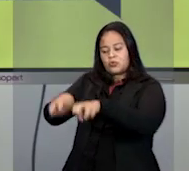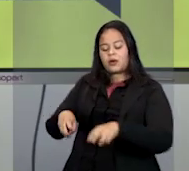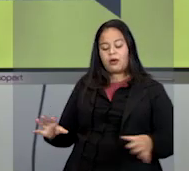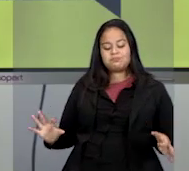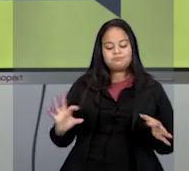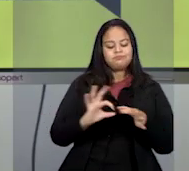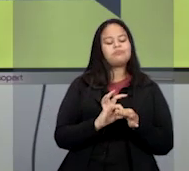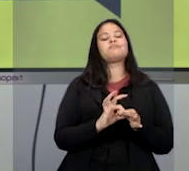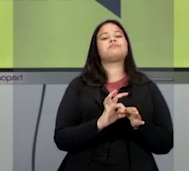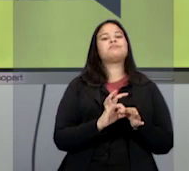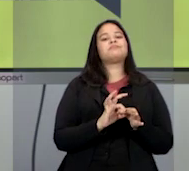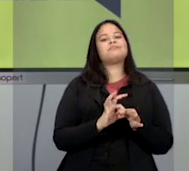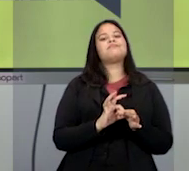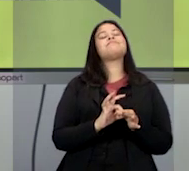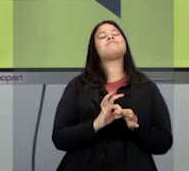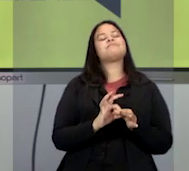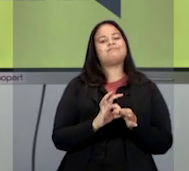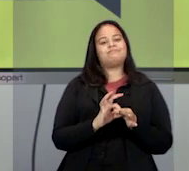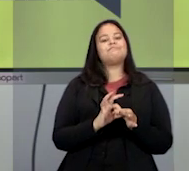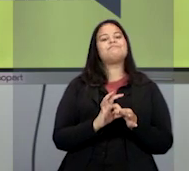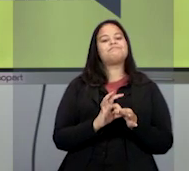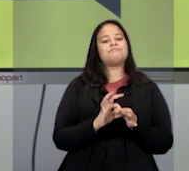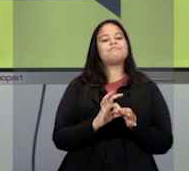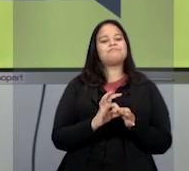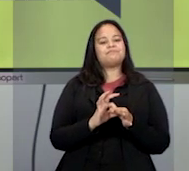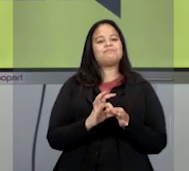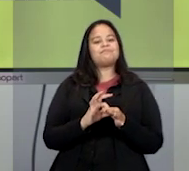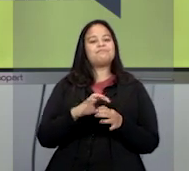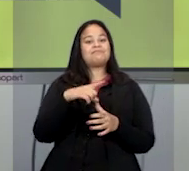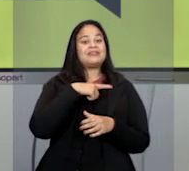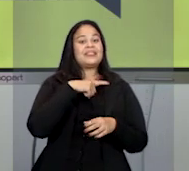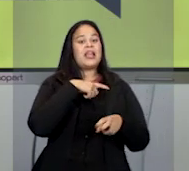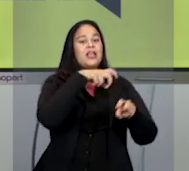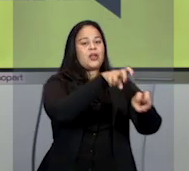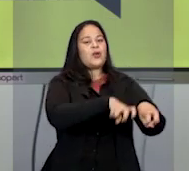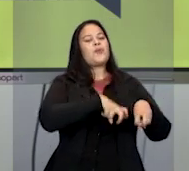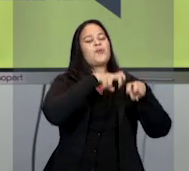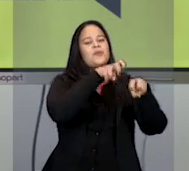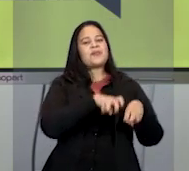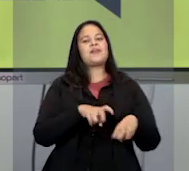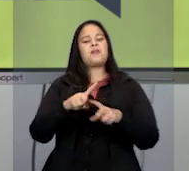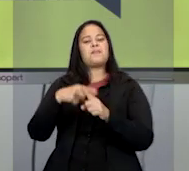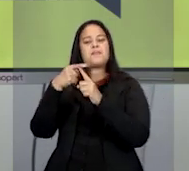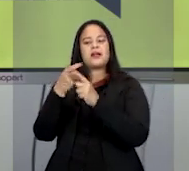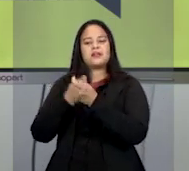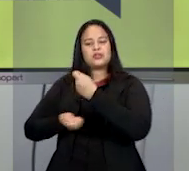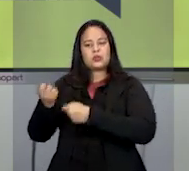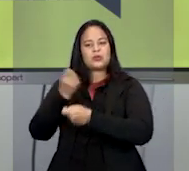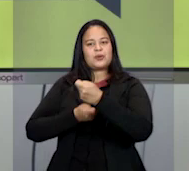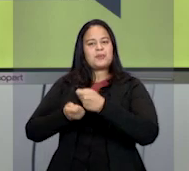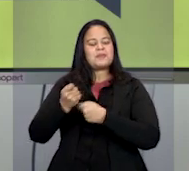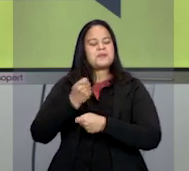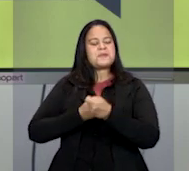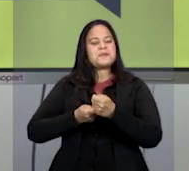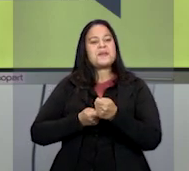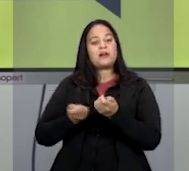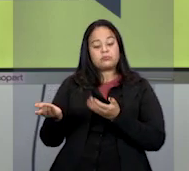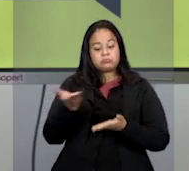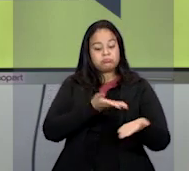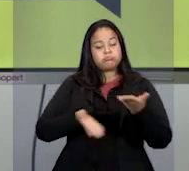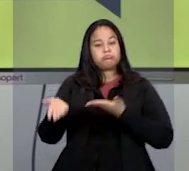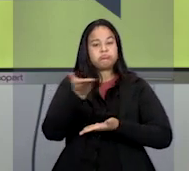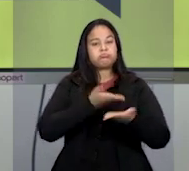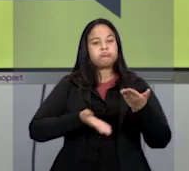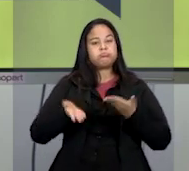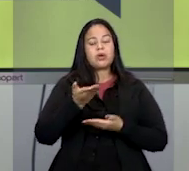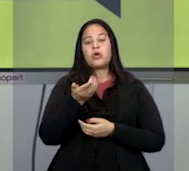seja, essa ligação, né, essa coisa entre um espaço e o outro, né? Eles vão interagir aí, no caso,